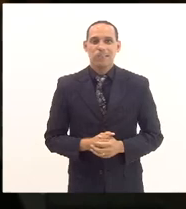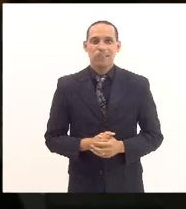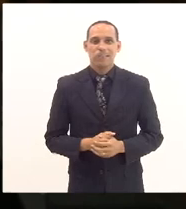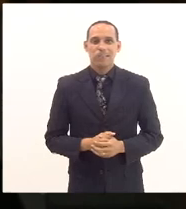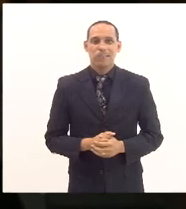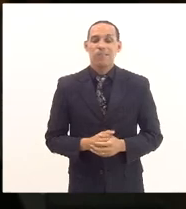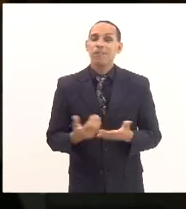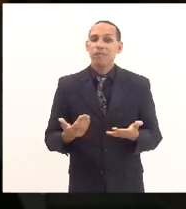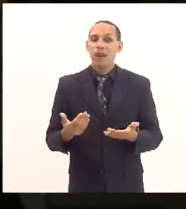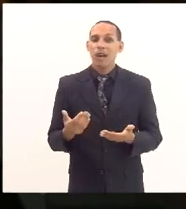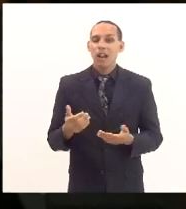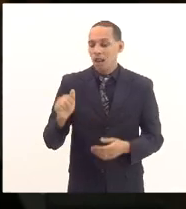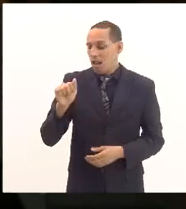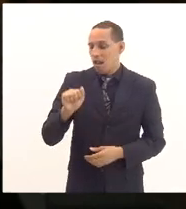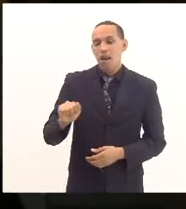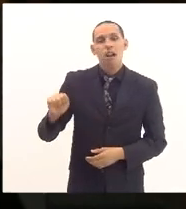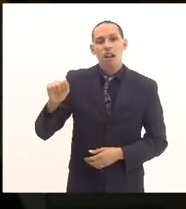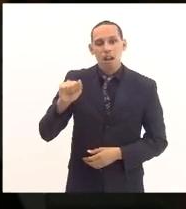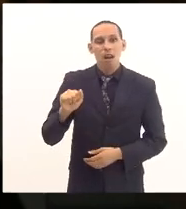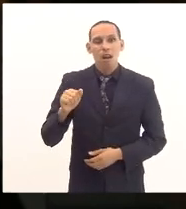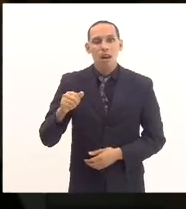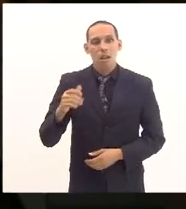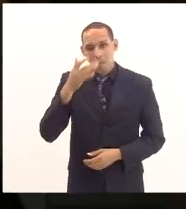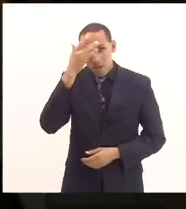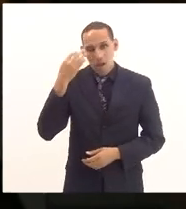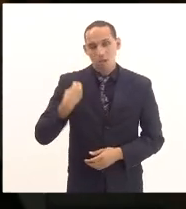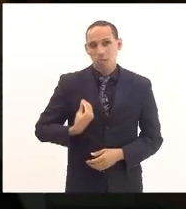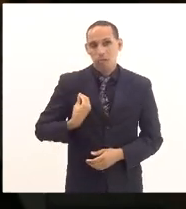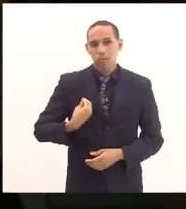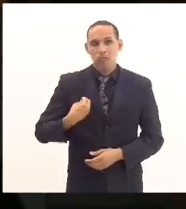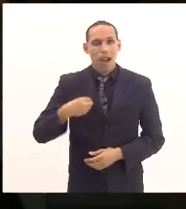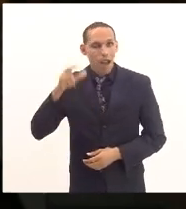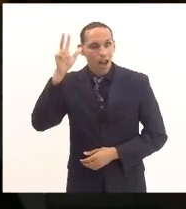A Associação de Moradores da Gávea